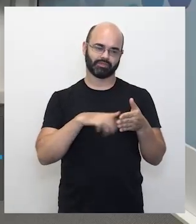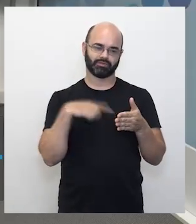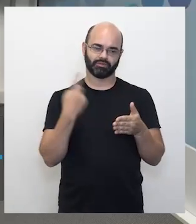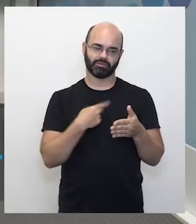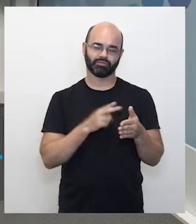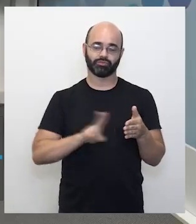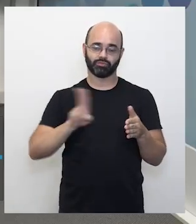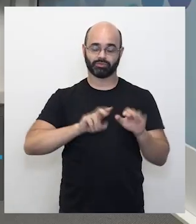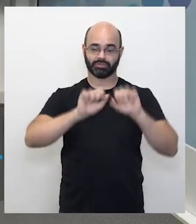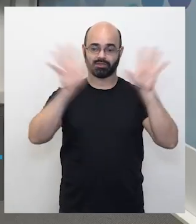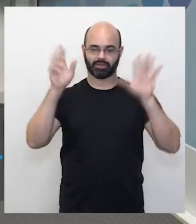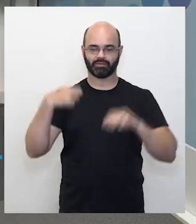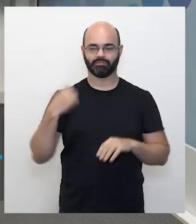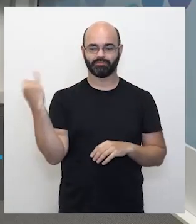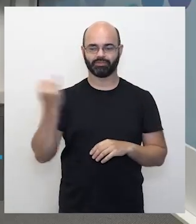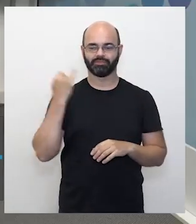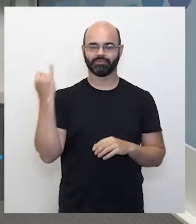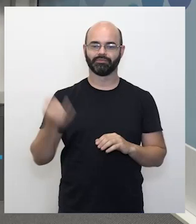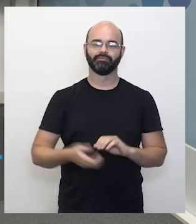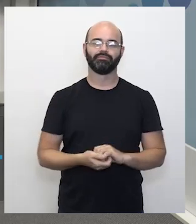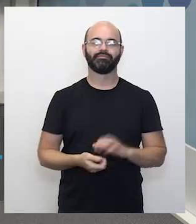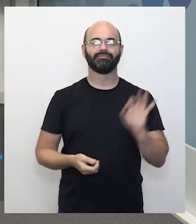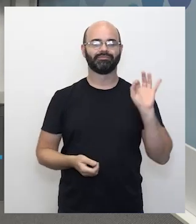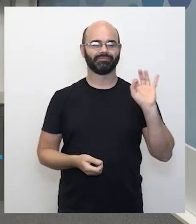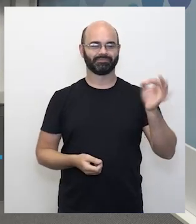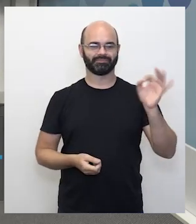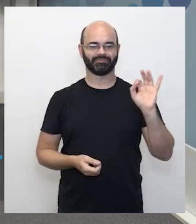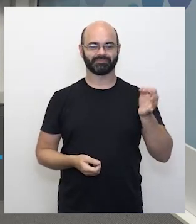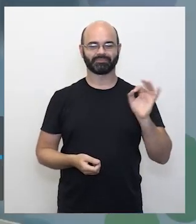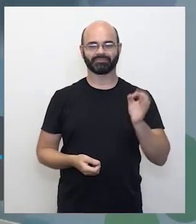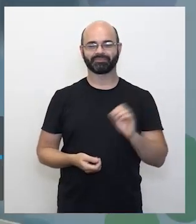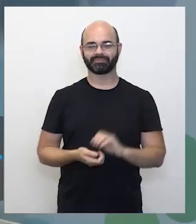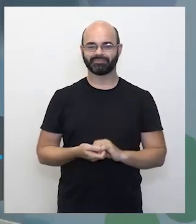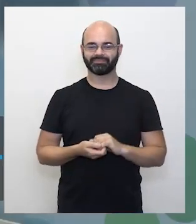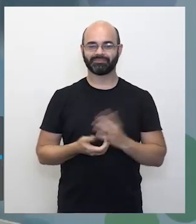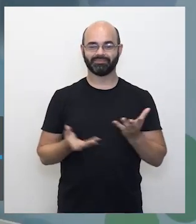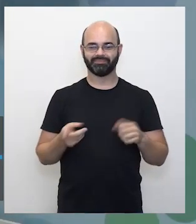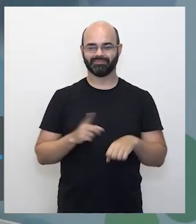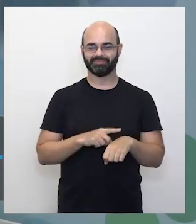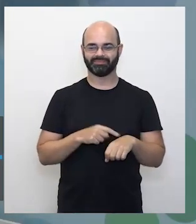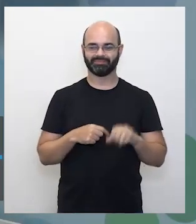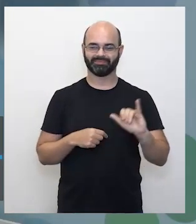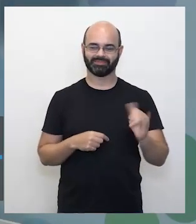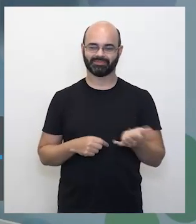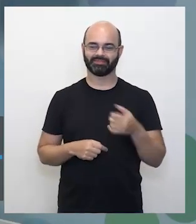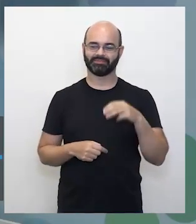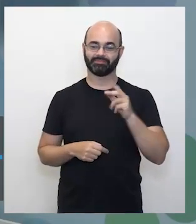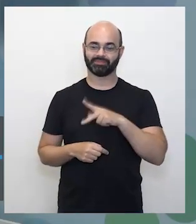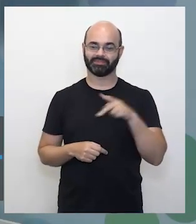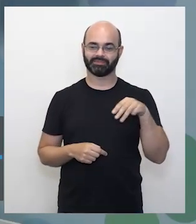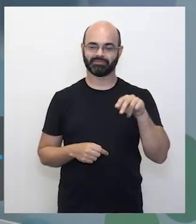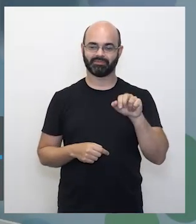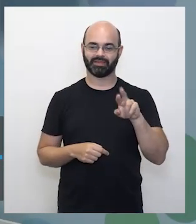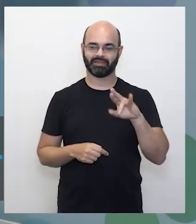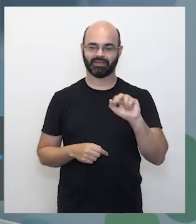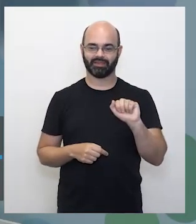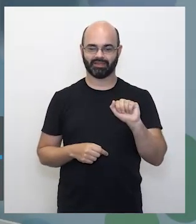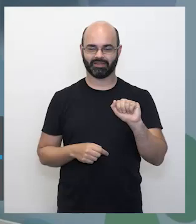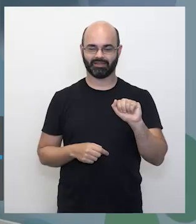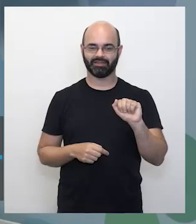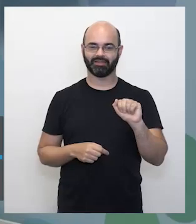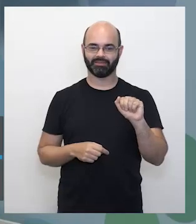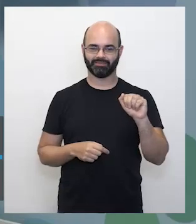esteja bem claro. É isso mesmo, Fabi. Eu vou aproveitar aqui esse tempinho e vou dizer, olha, a professora Maria, ela enviou um abraço